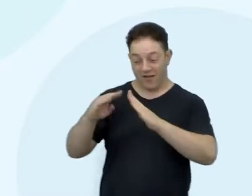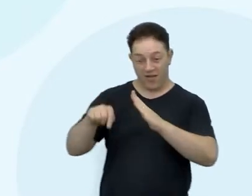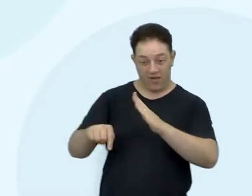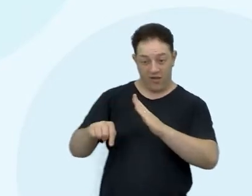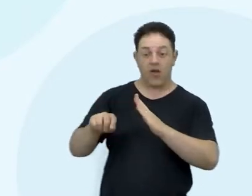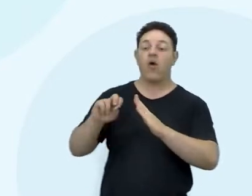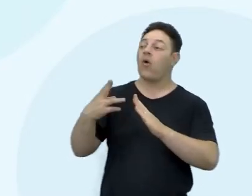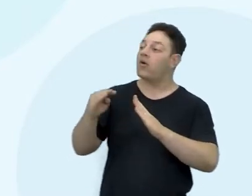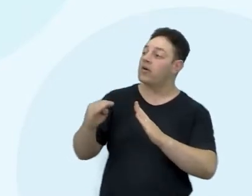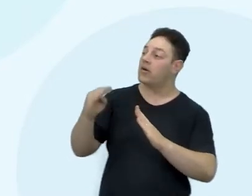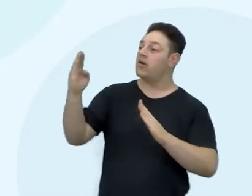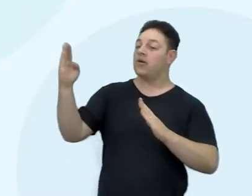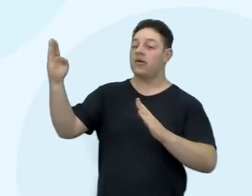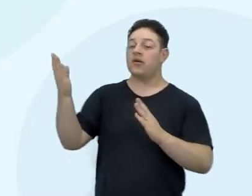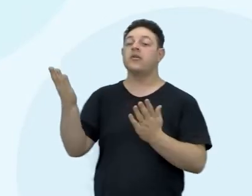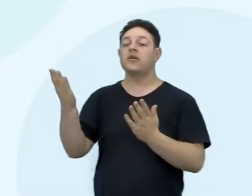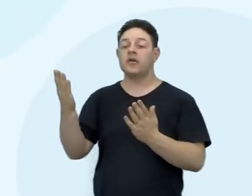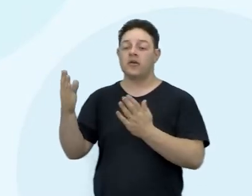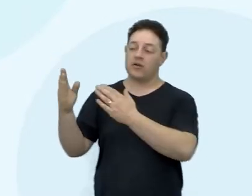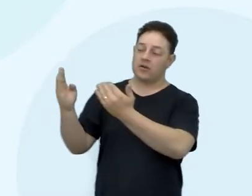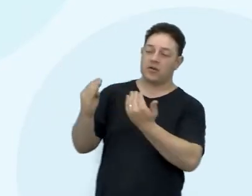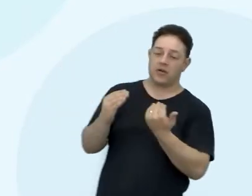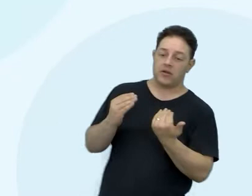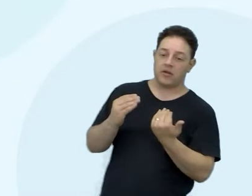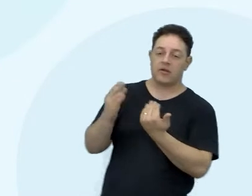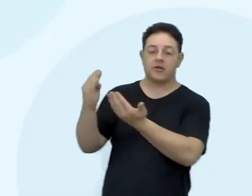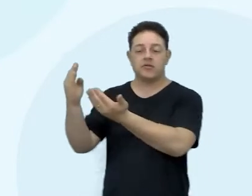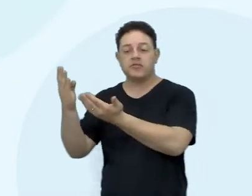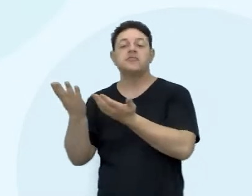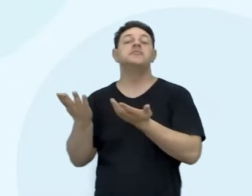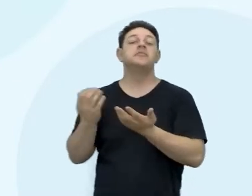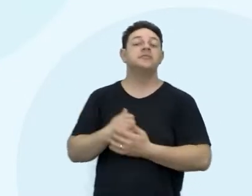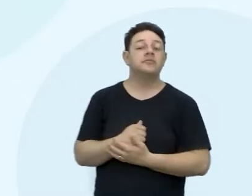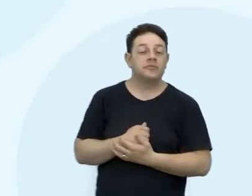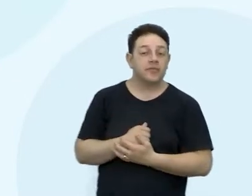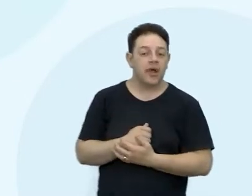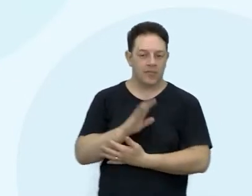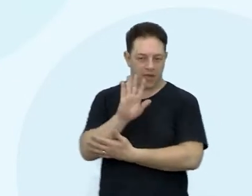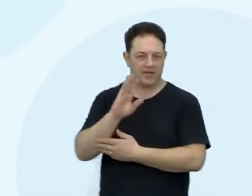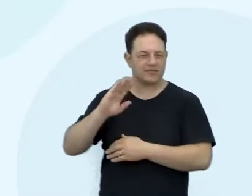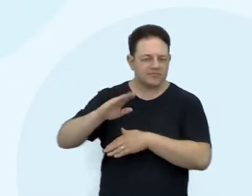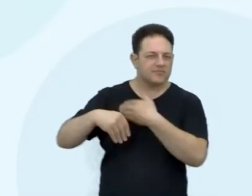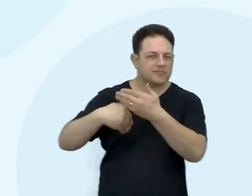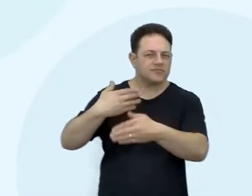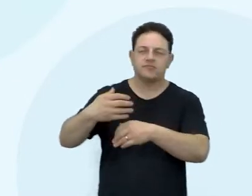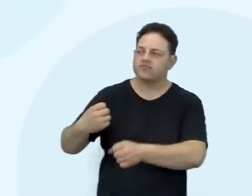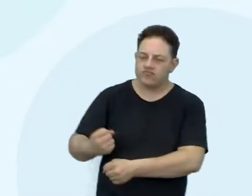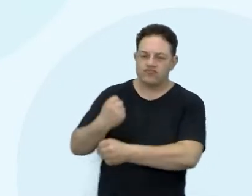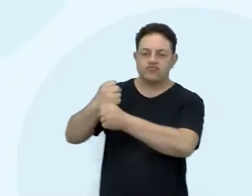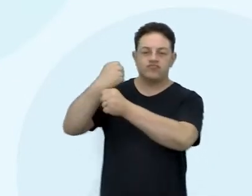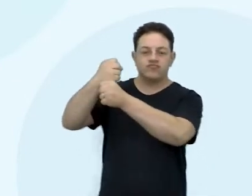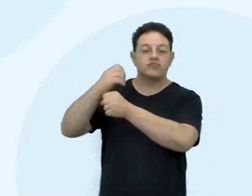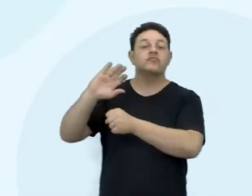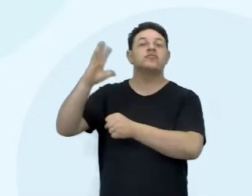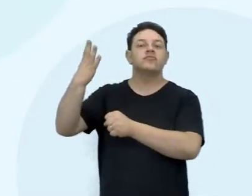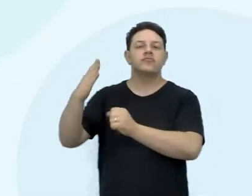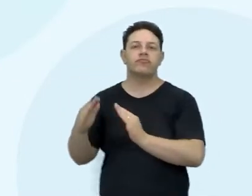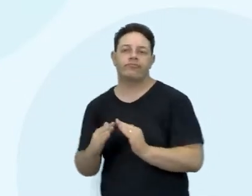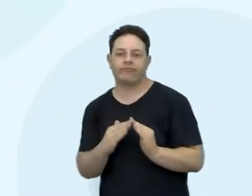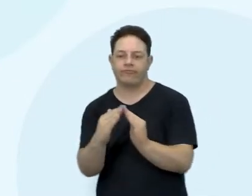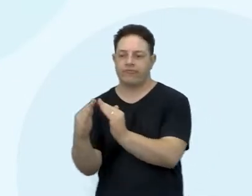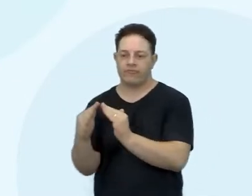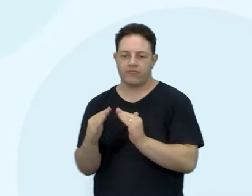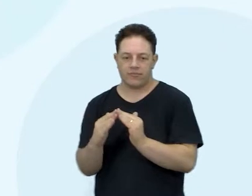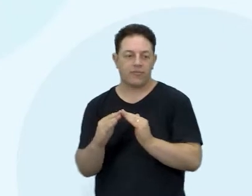onde escolhe, né? Mas aí com o tempo o que aconteceu? Essas construções, elas também se aglomeraram